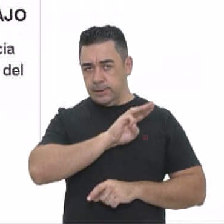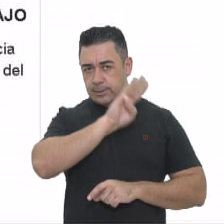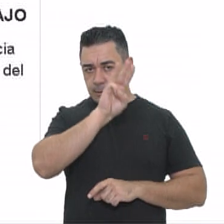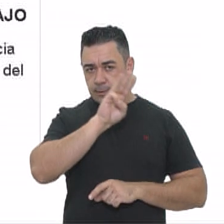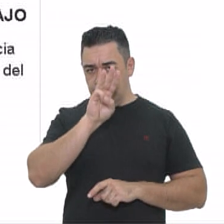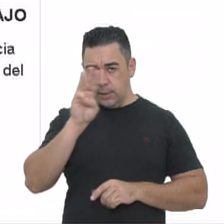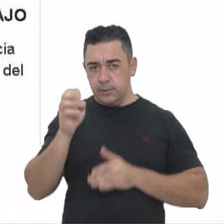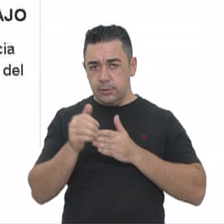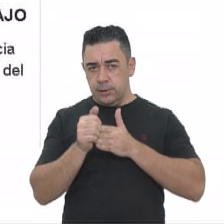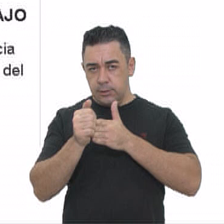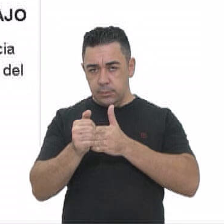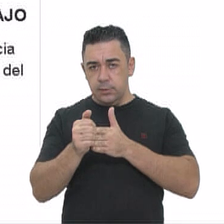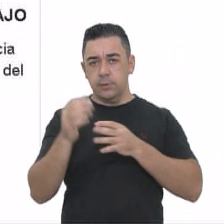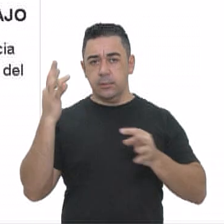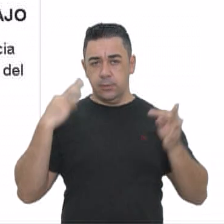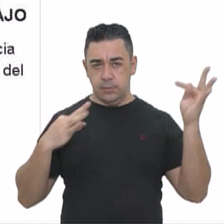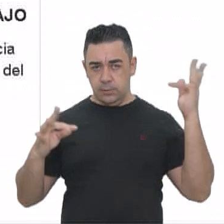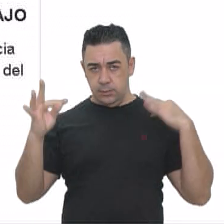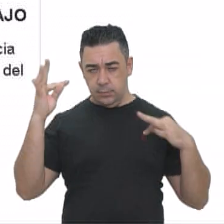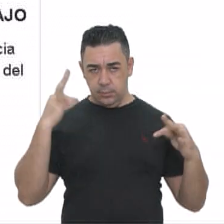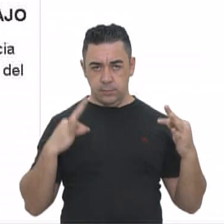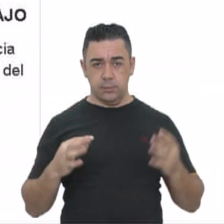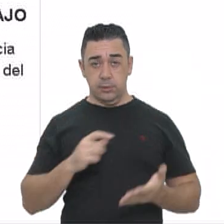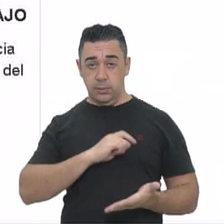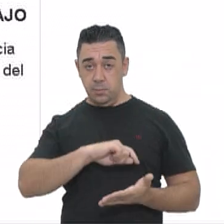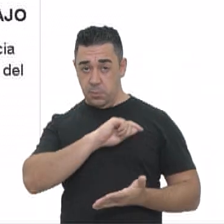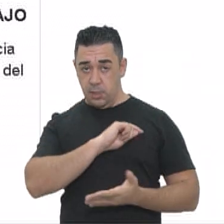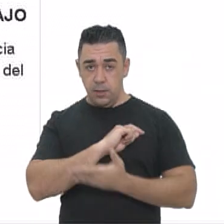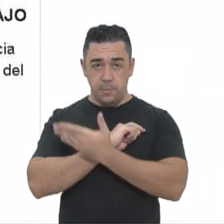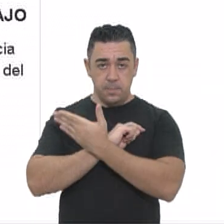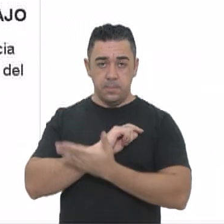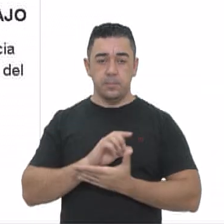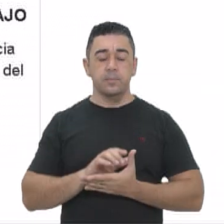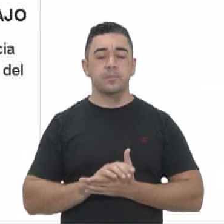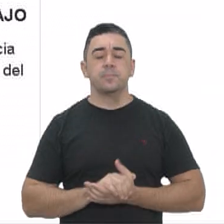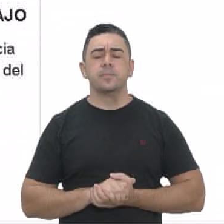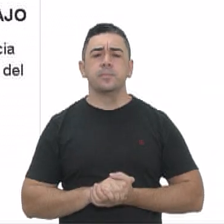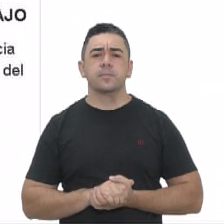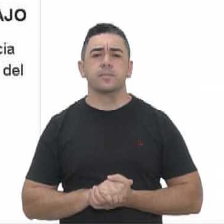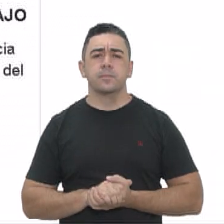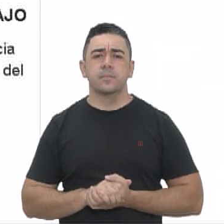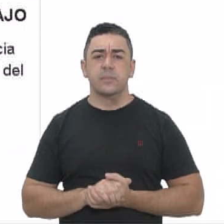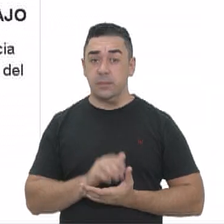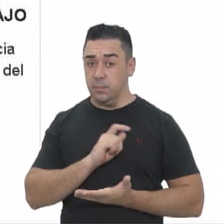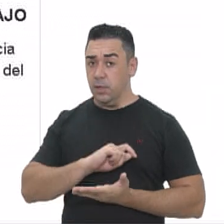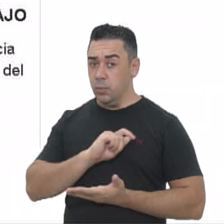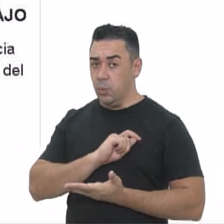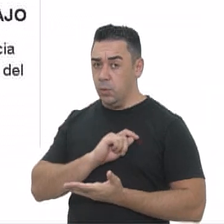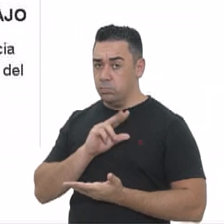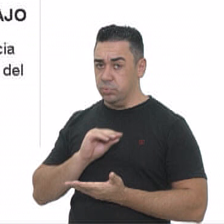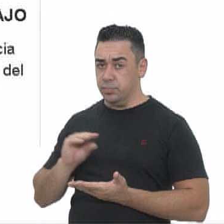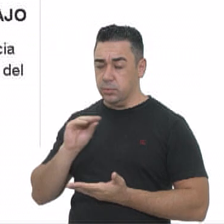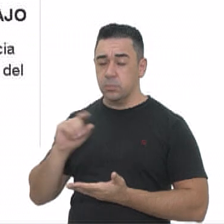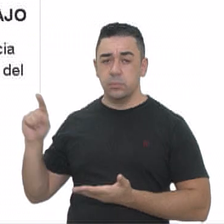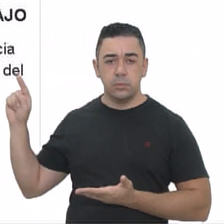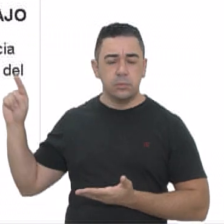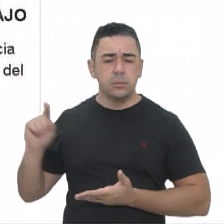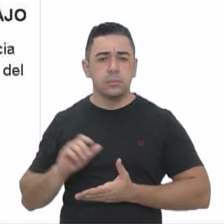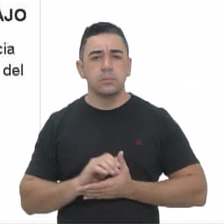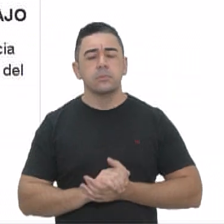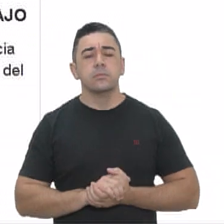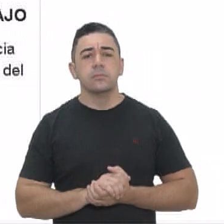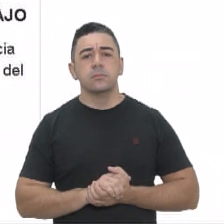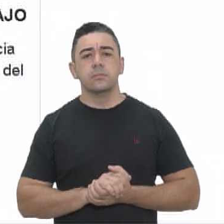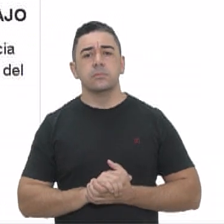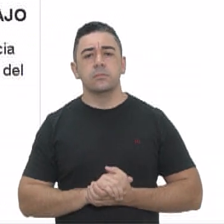uma guia turística de Espanha e diz assim: para quienes van por